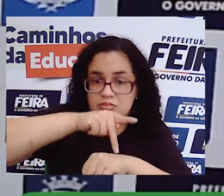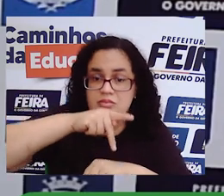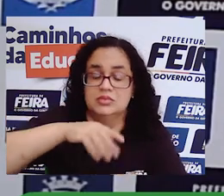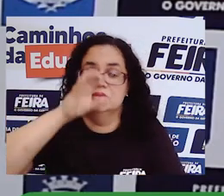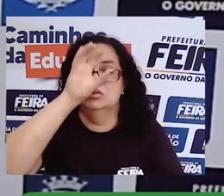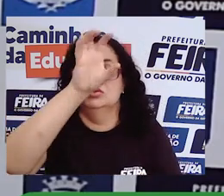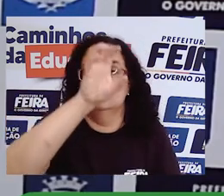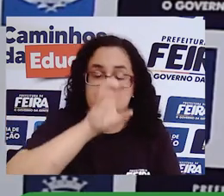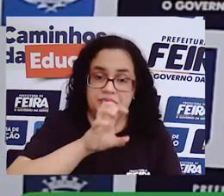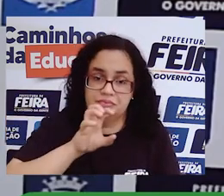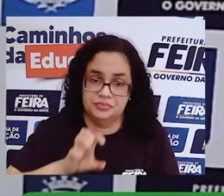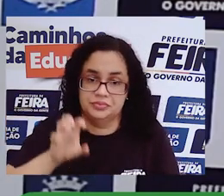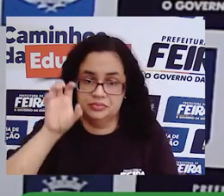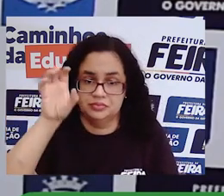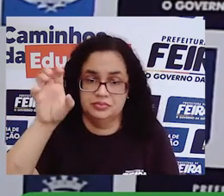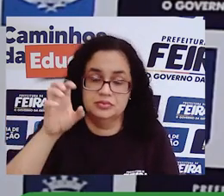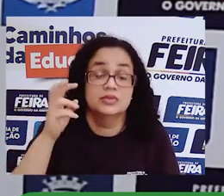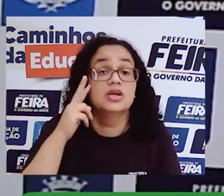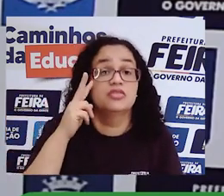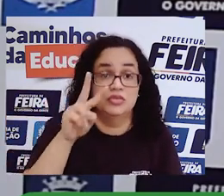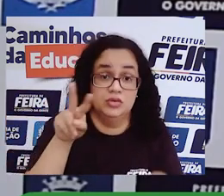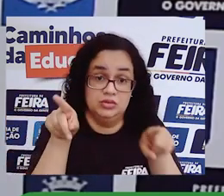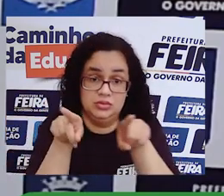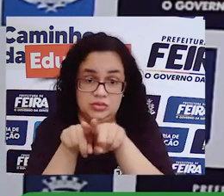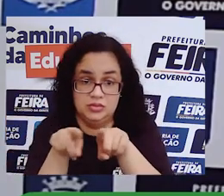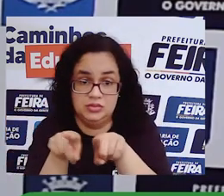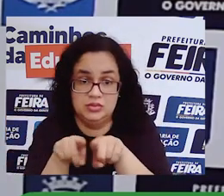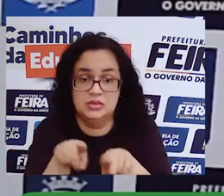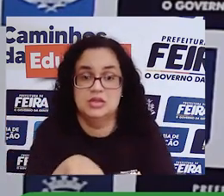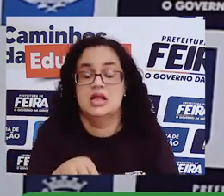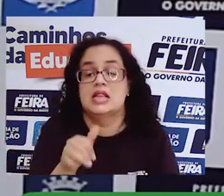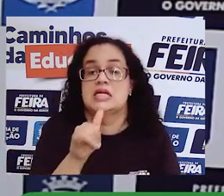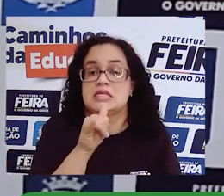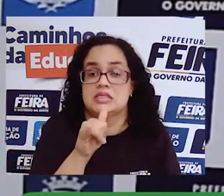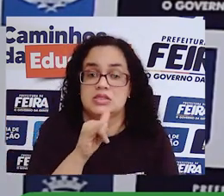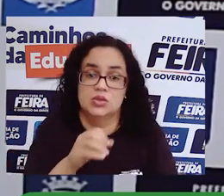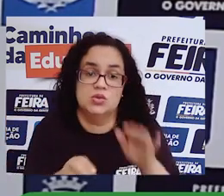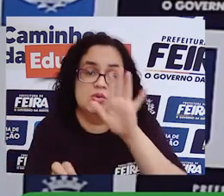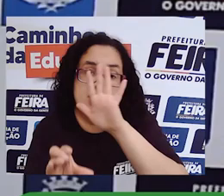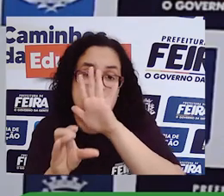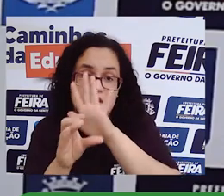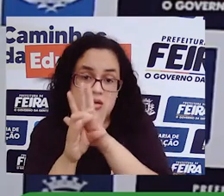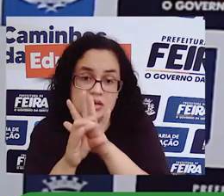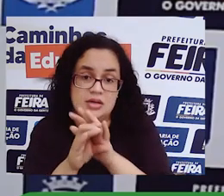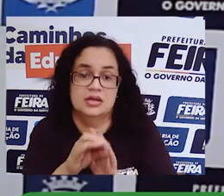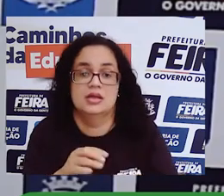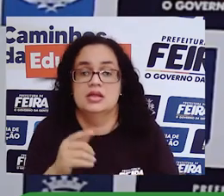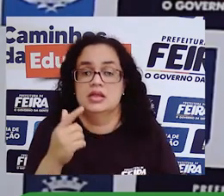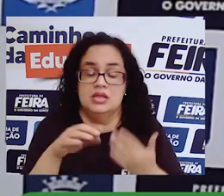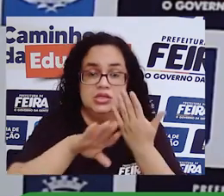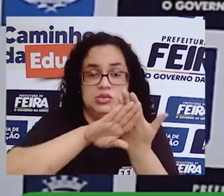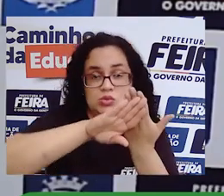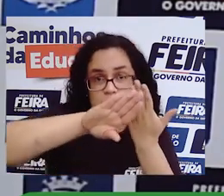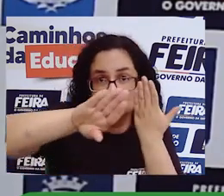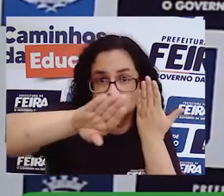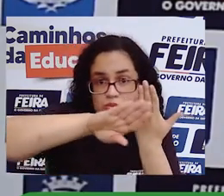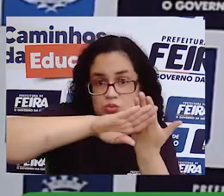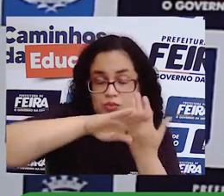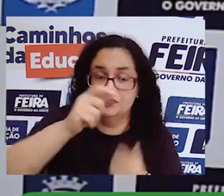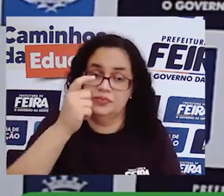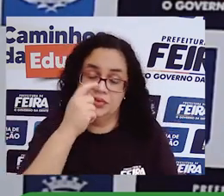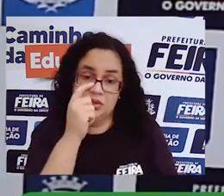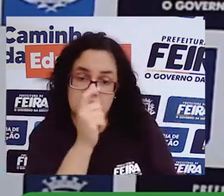região. A gente viu alguns exemplos de símbolo, como o de coleta seletiva, o símbolo